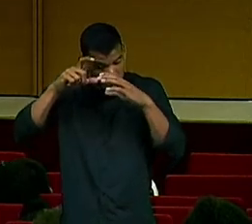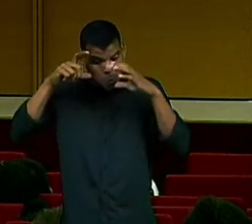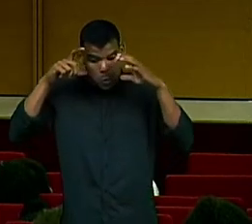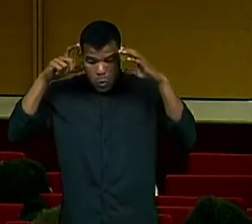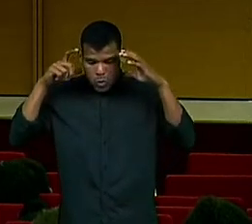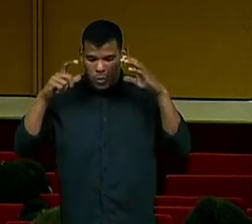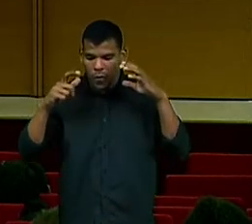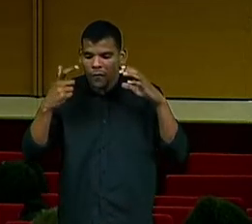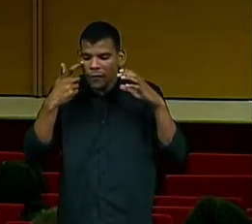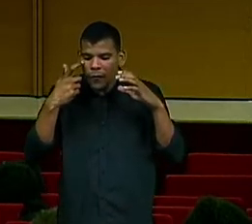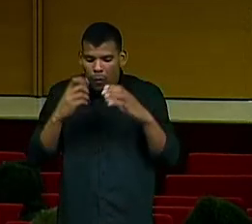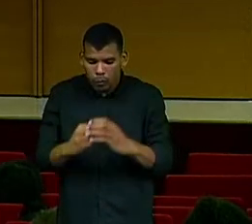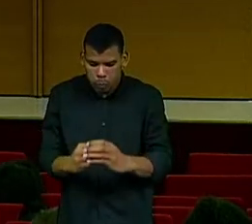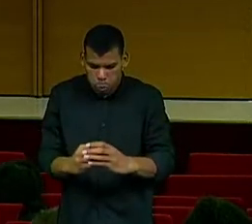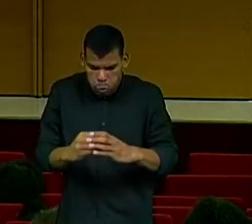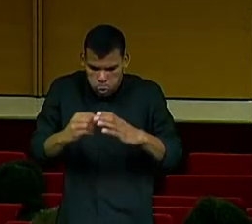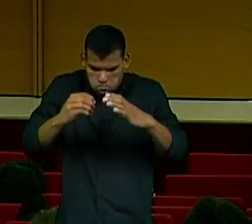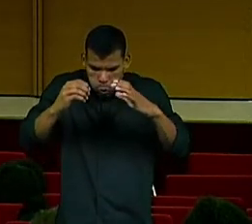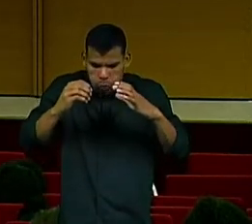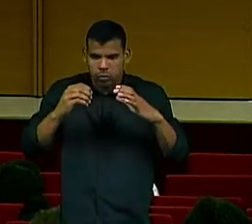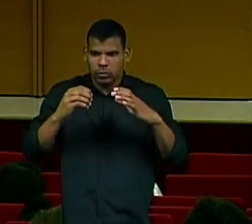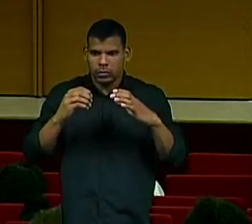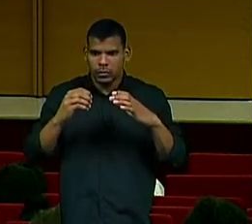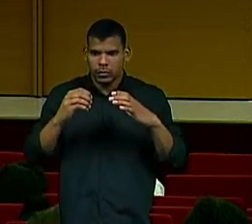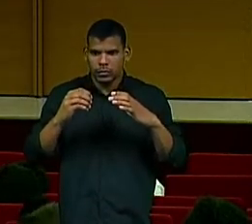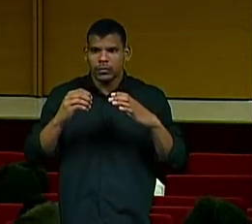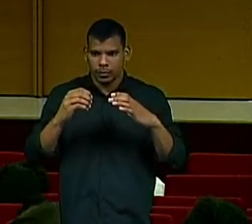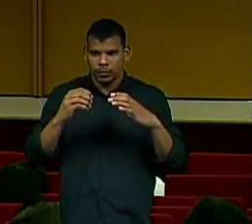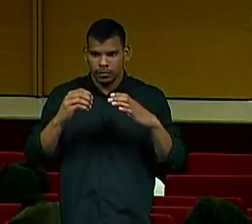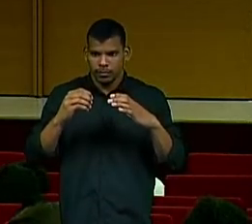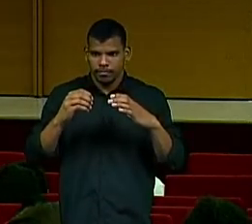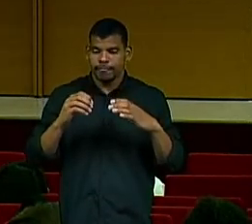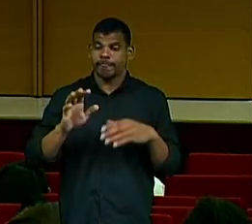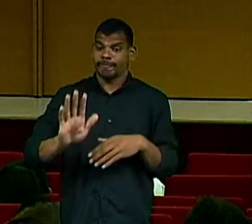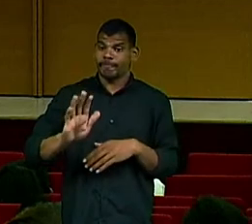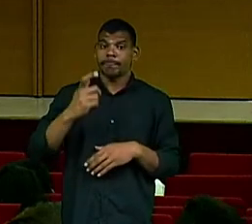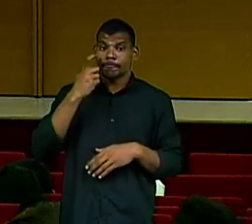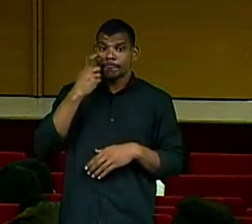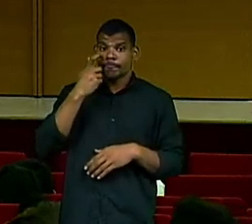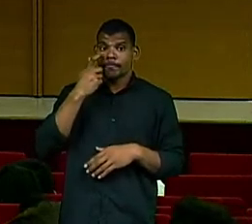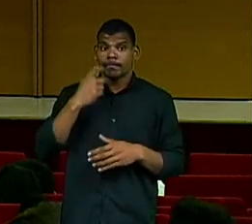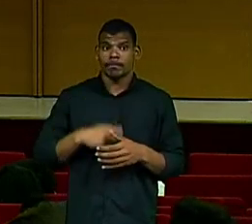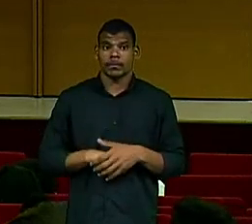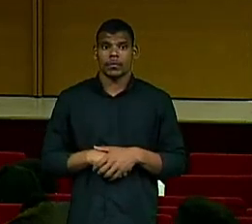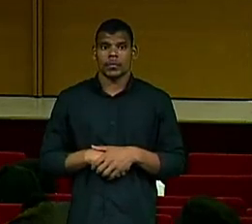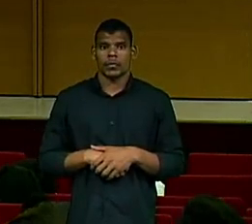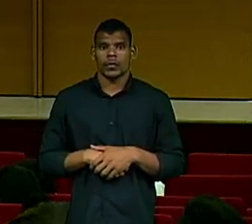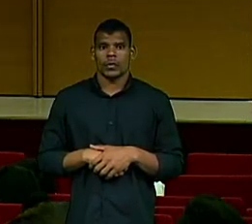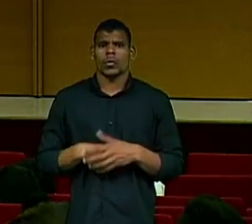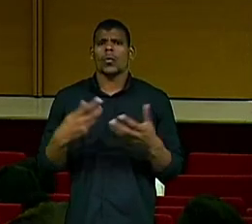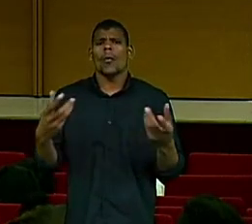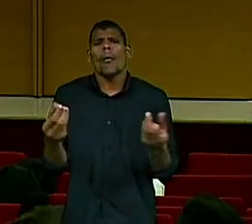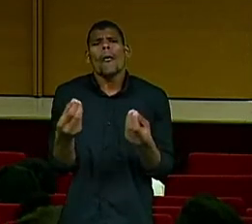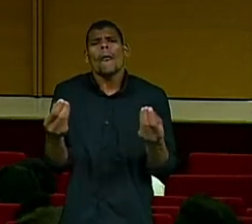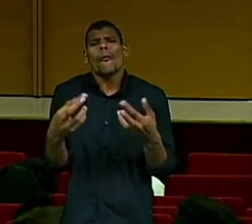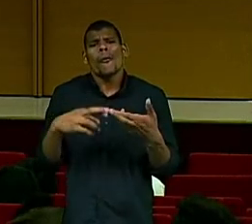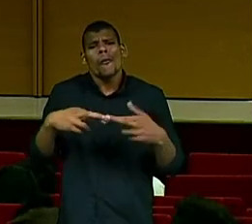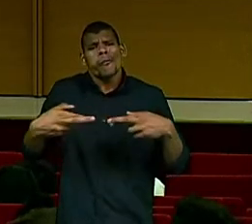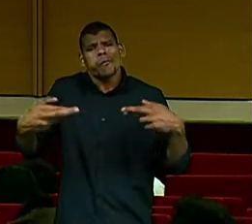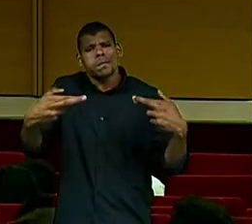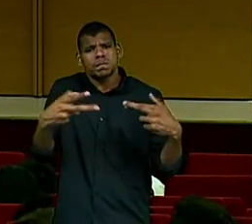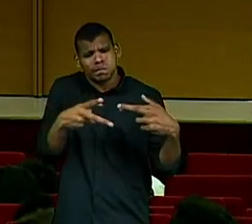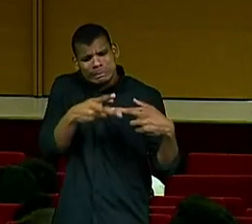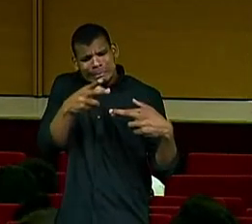para cortar o gênio que eu quero estudar eu vou usar uma tesoura microscópica como não existe